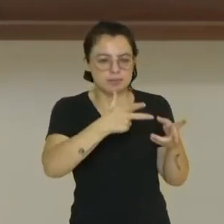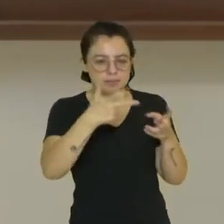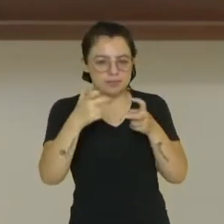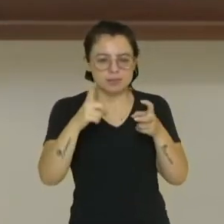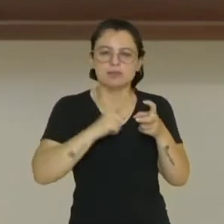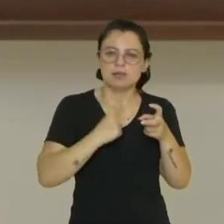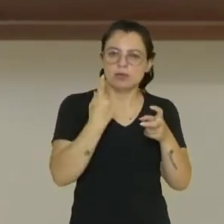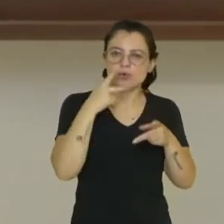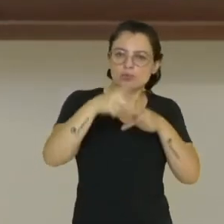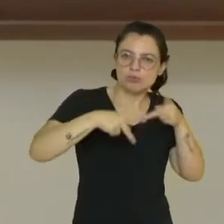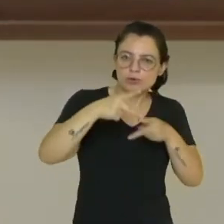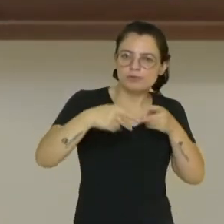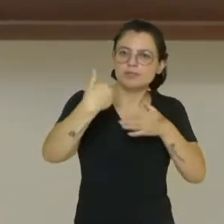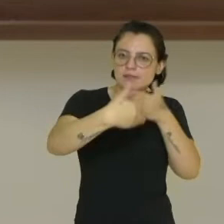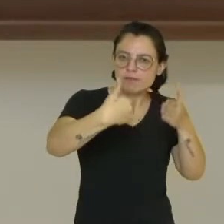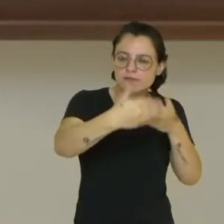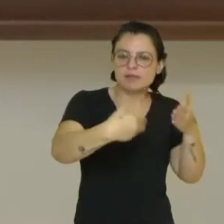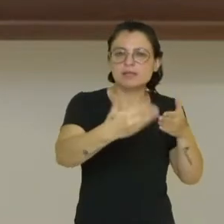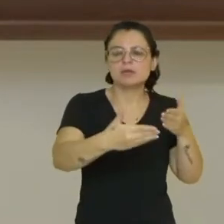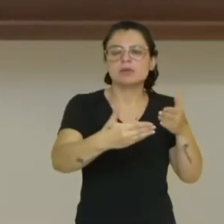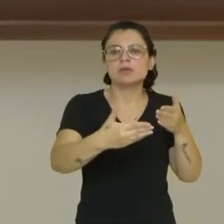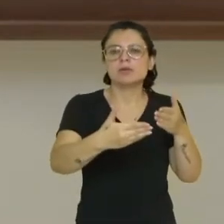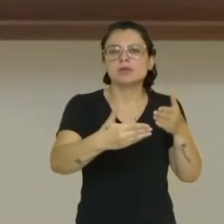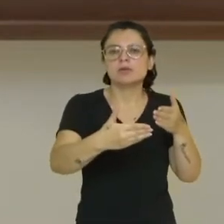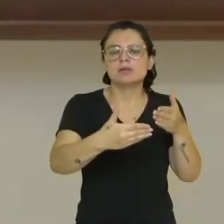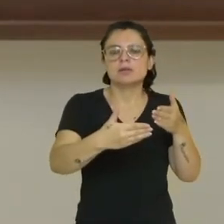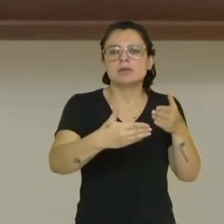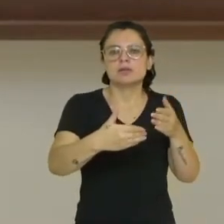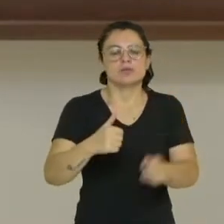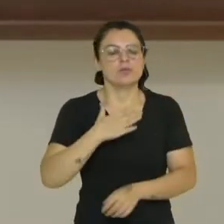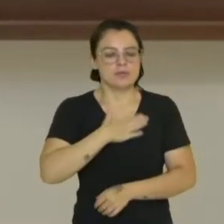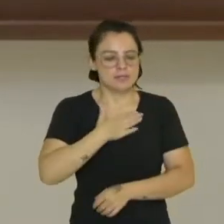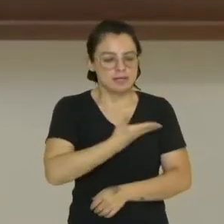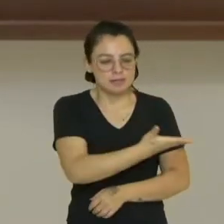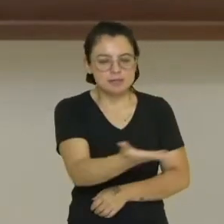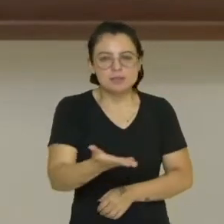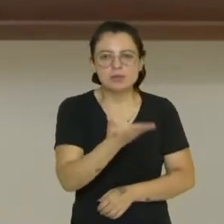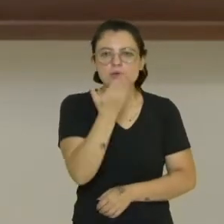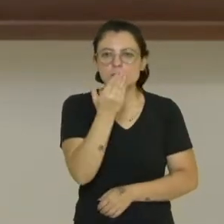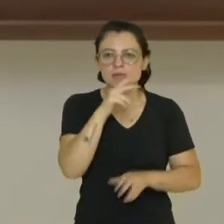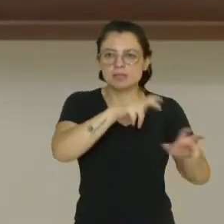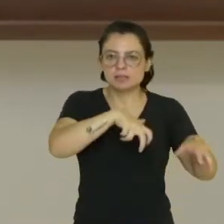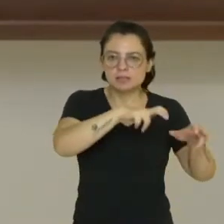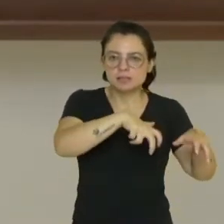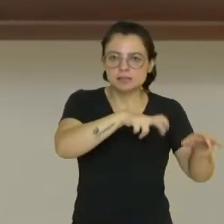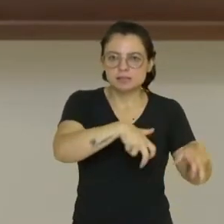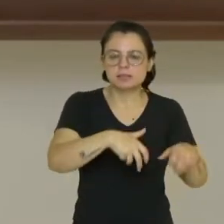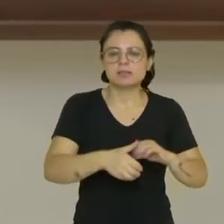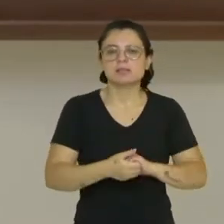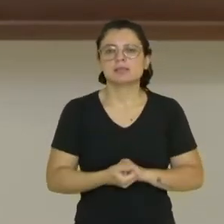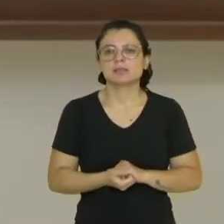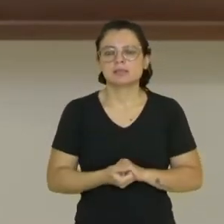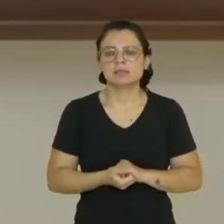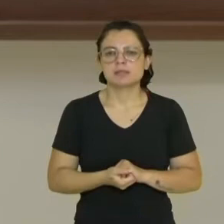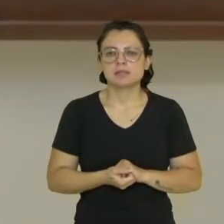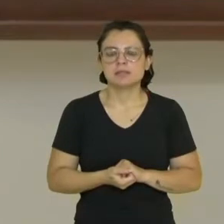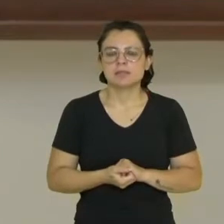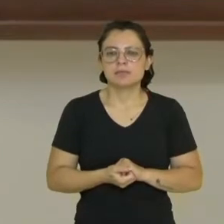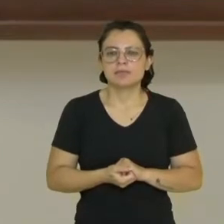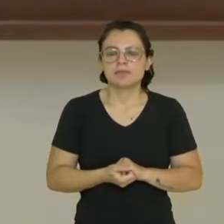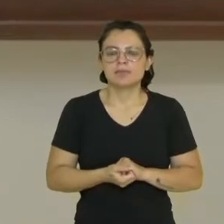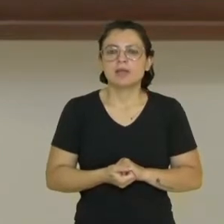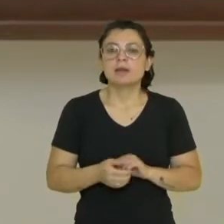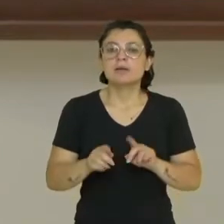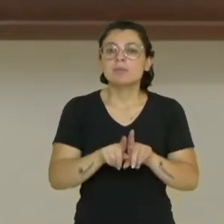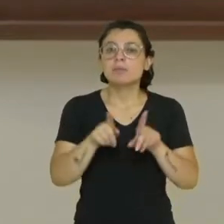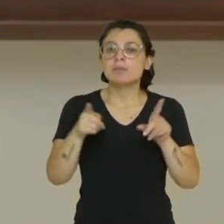de um povo desenvolvido, que gostar dos alimentos que os maias consumiam, os astecas, os incas, enfim,